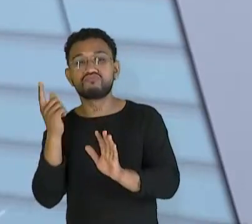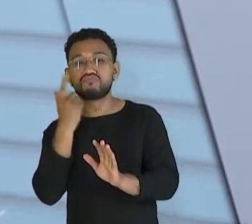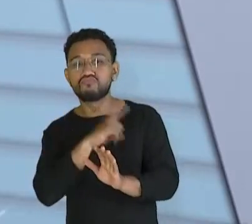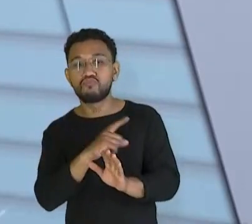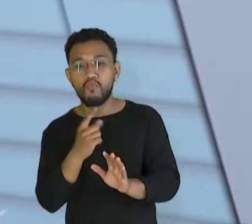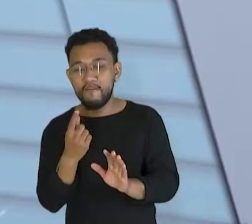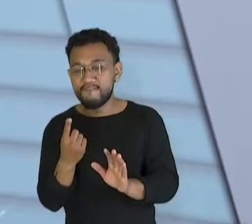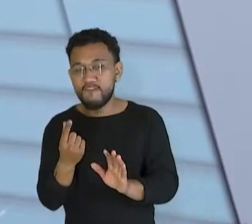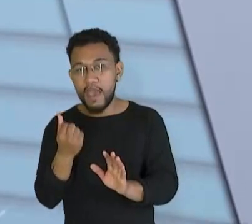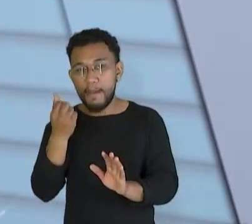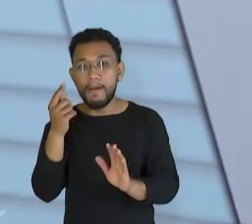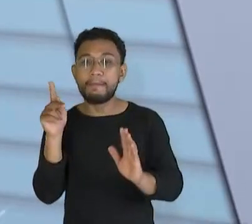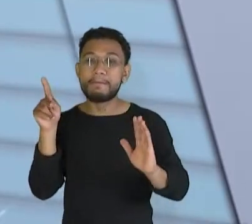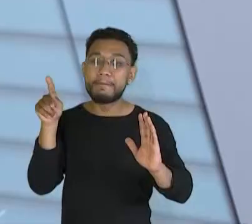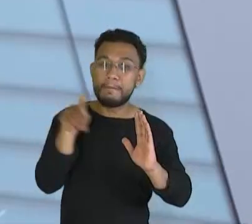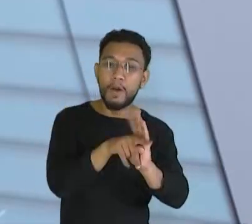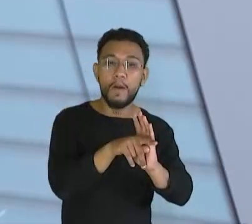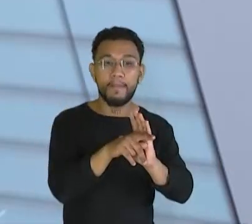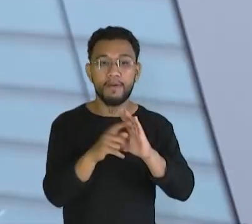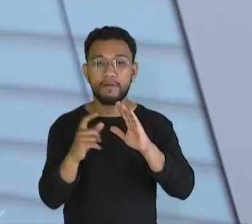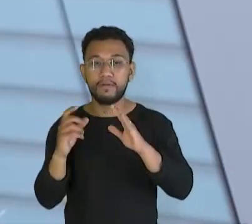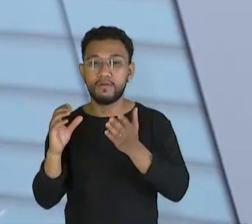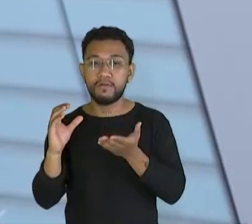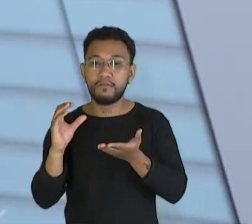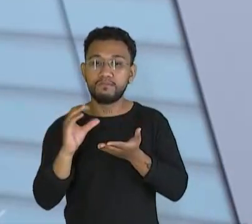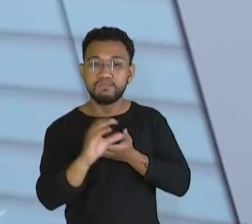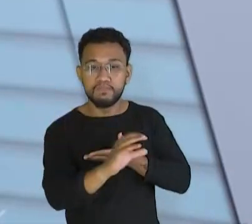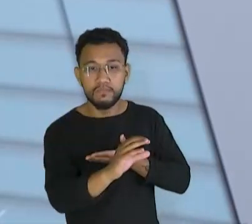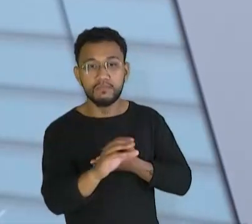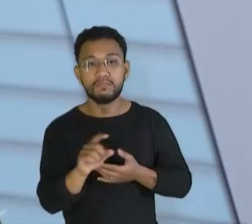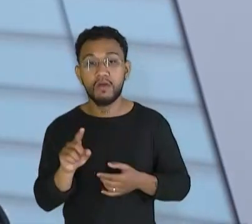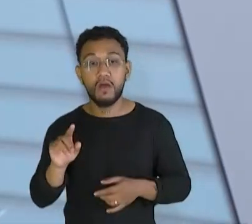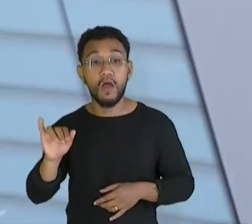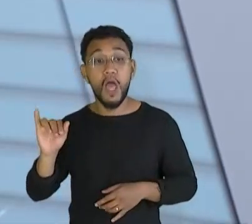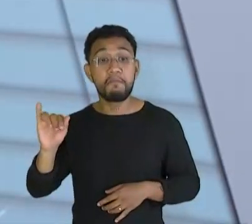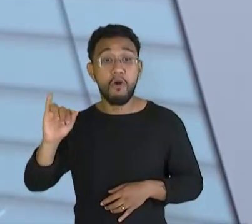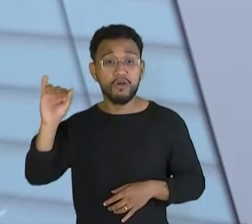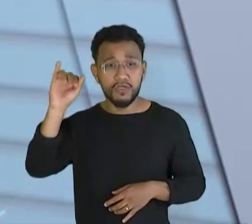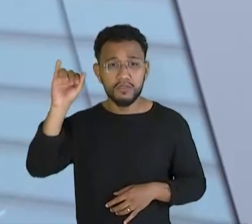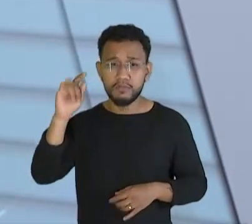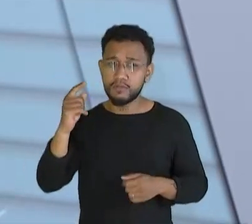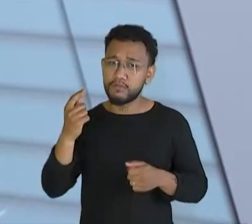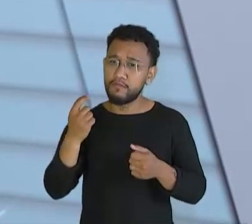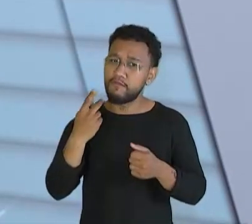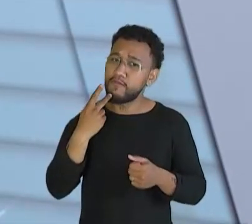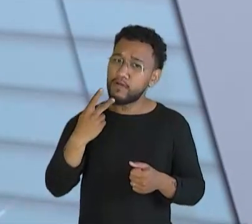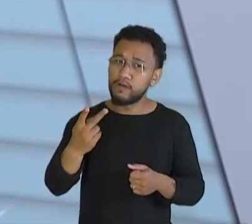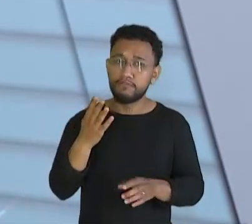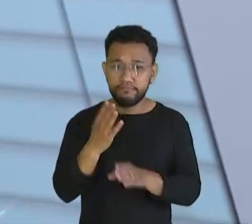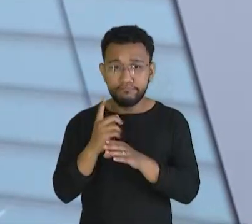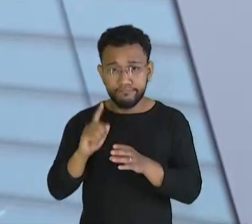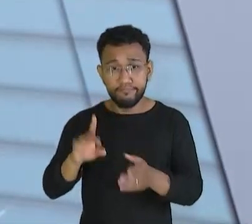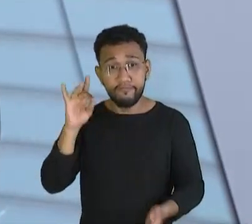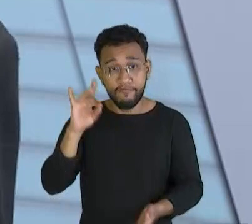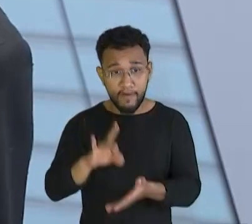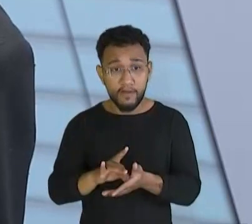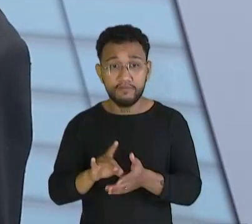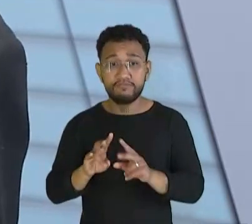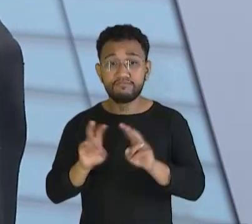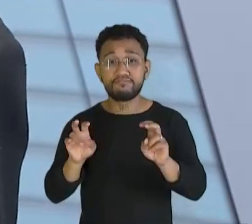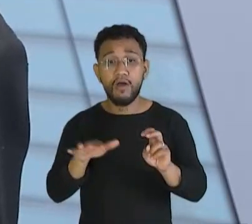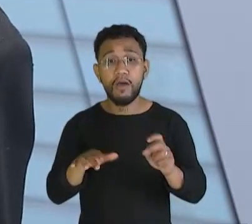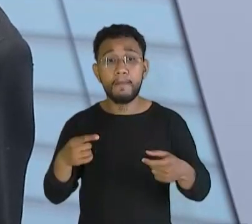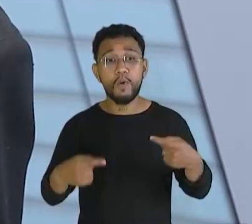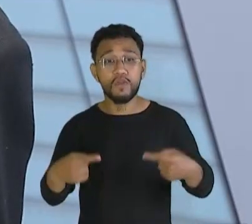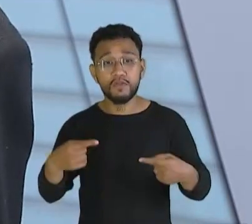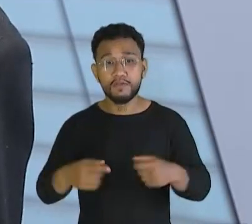verba. Isso é importante, né? E a gente cita isso aqui porque são fatos do conhecimento público. O Thaís, quanto é